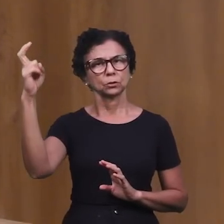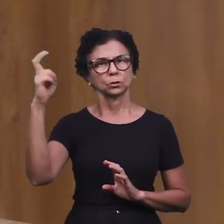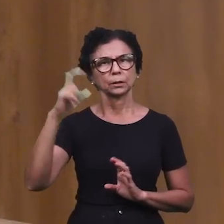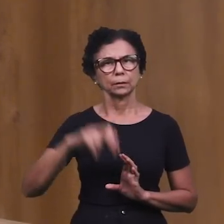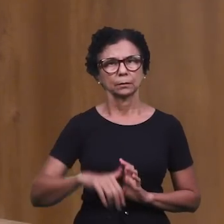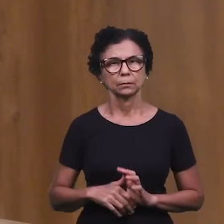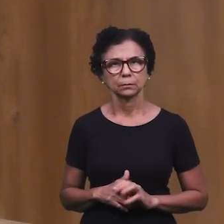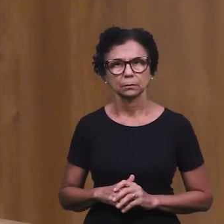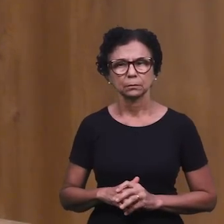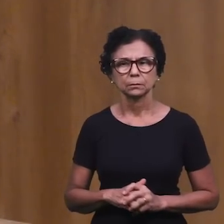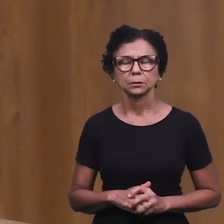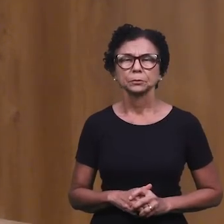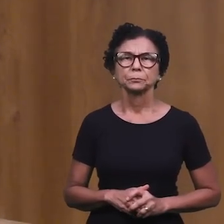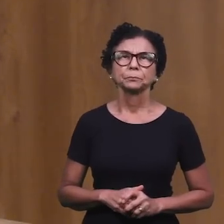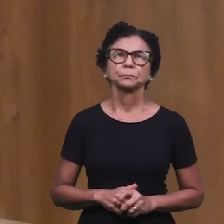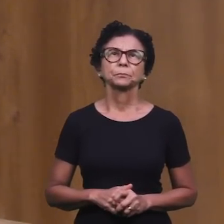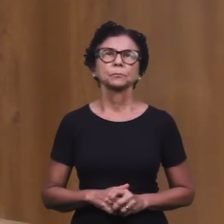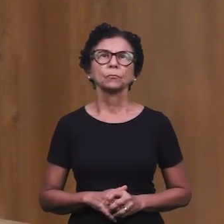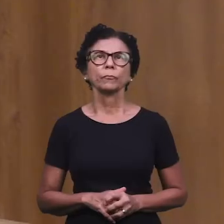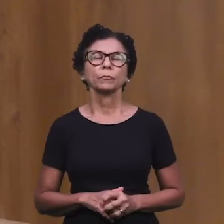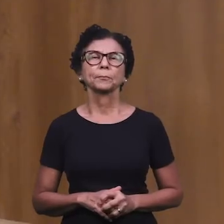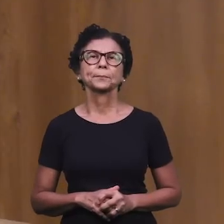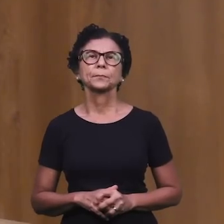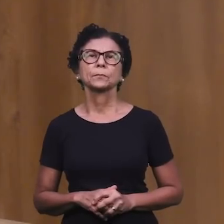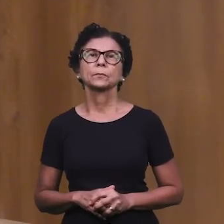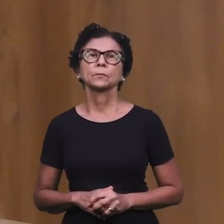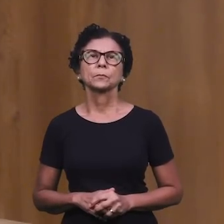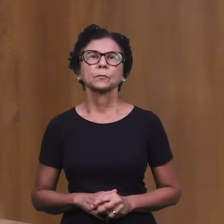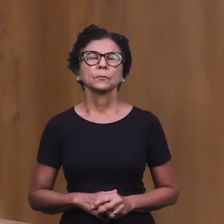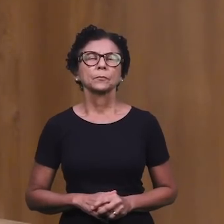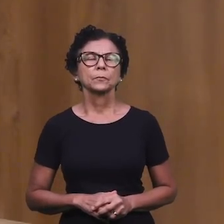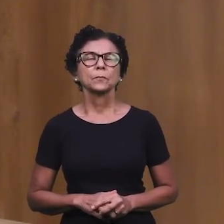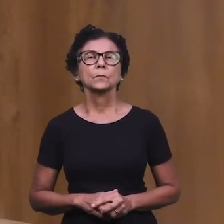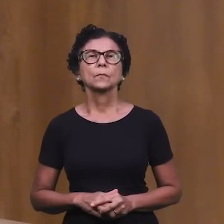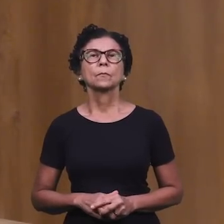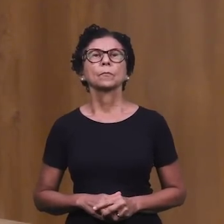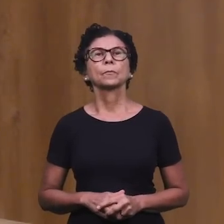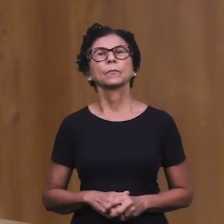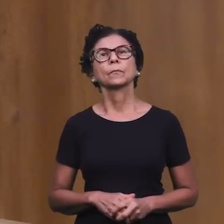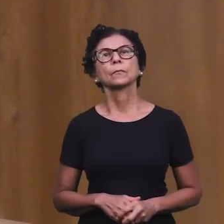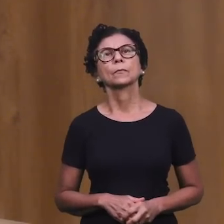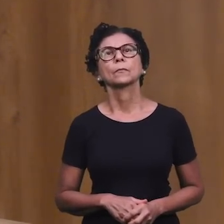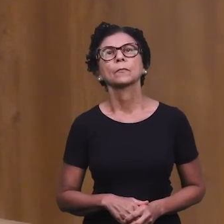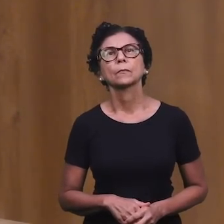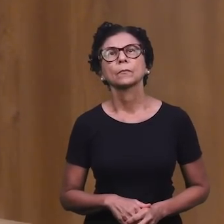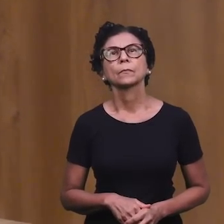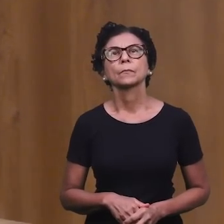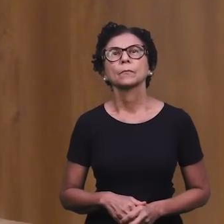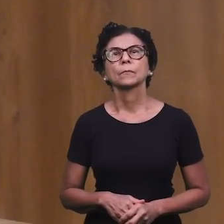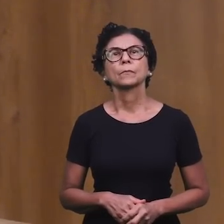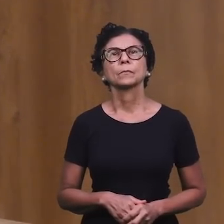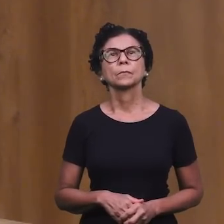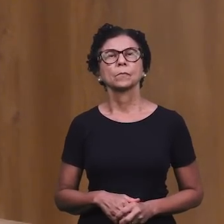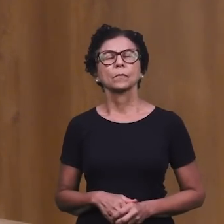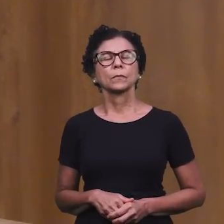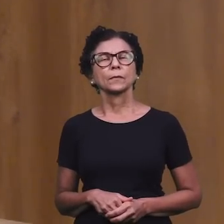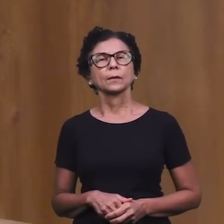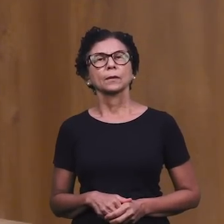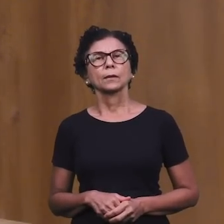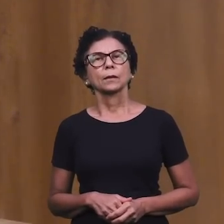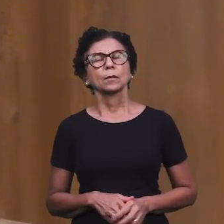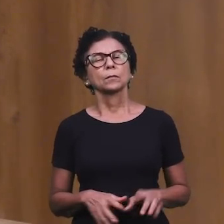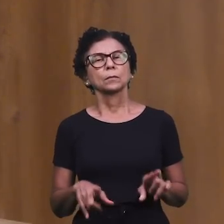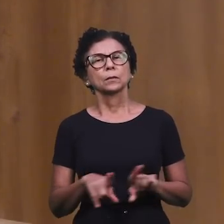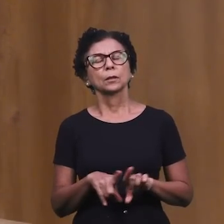expor uma determinada informação. Então, nós vamos falar desse assunto também. E um outro pilar que é a antevidência. É